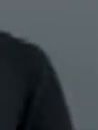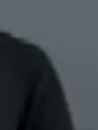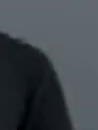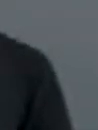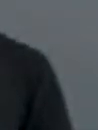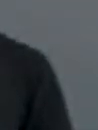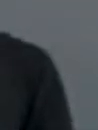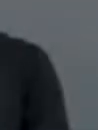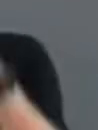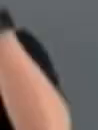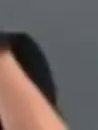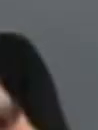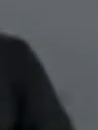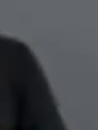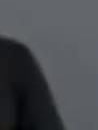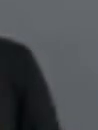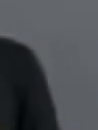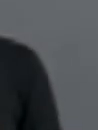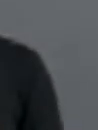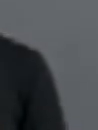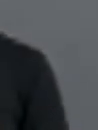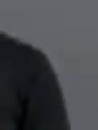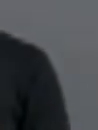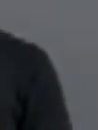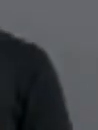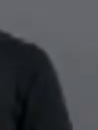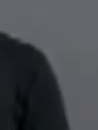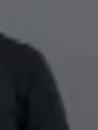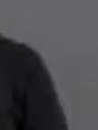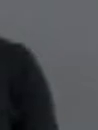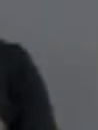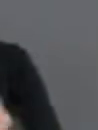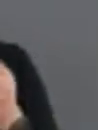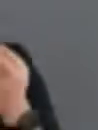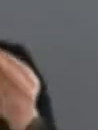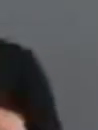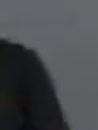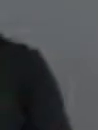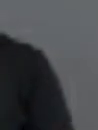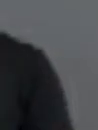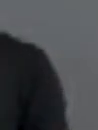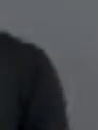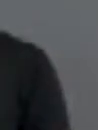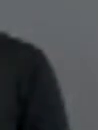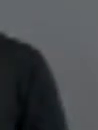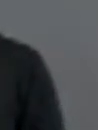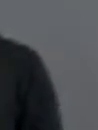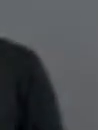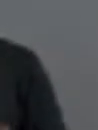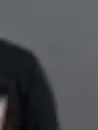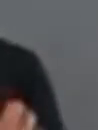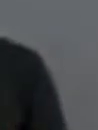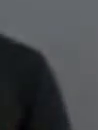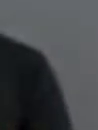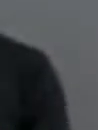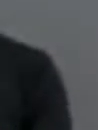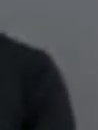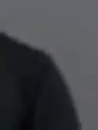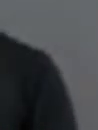Cruel, um inofensivo, um transeunte fora da sua